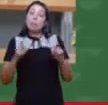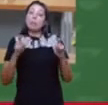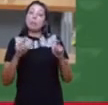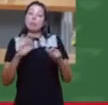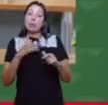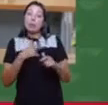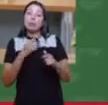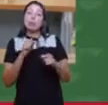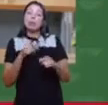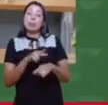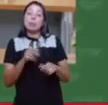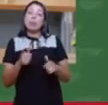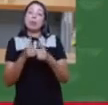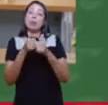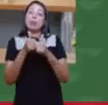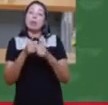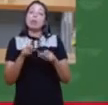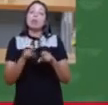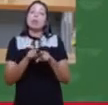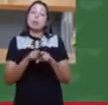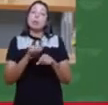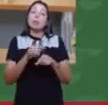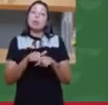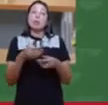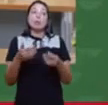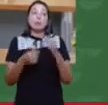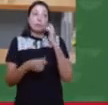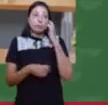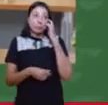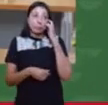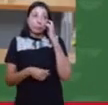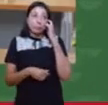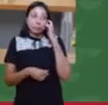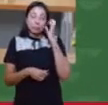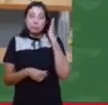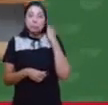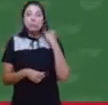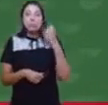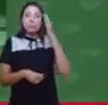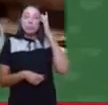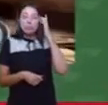nós podemos cada vez melhorar na urna eletrônica. Odair Cunha.